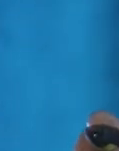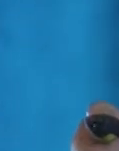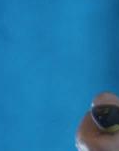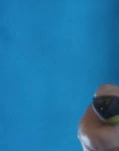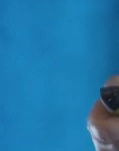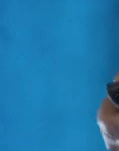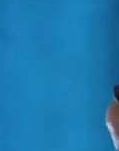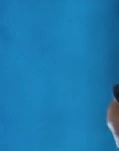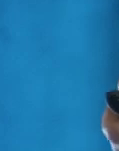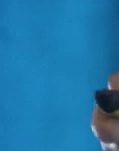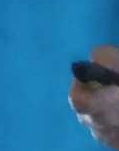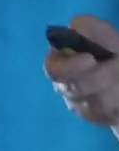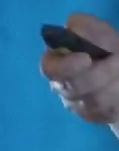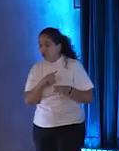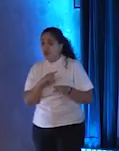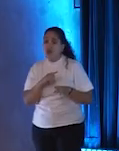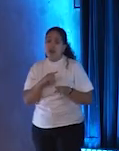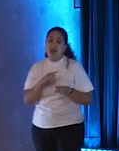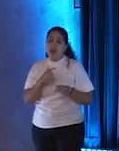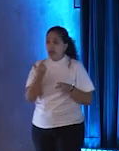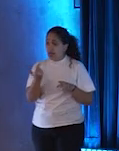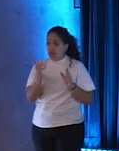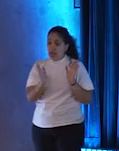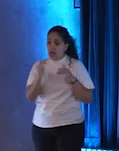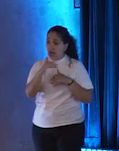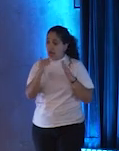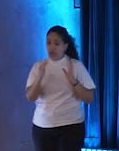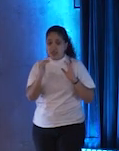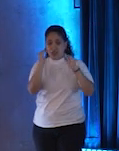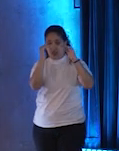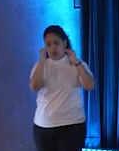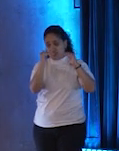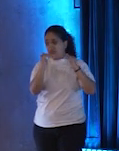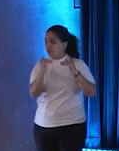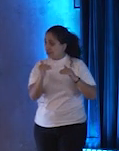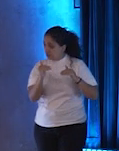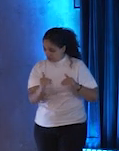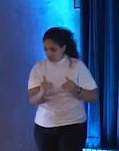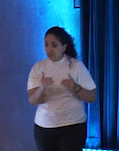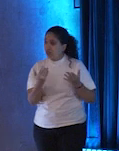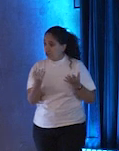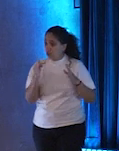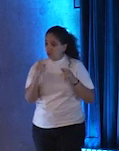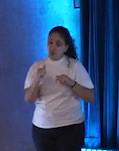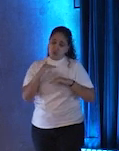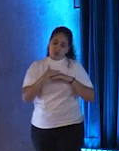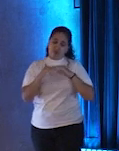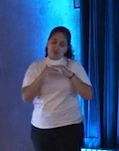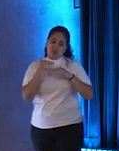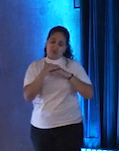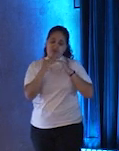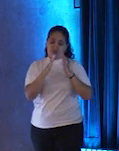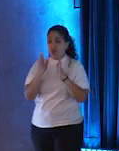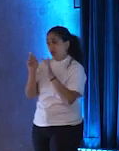contavam com estrutura de caixas verticais, como nós vimos, onde tudo se empilhava,